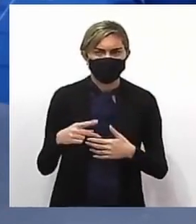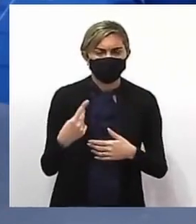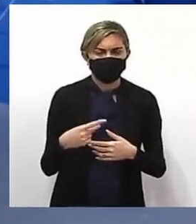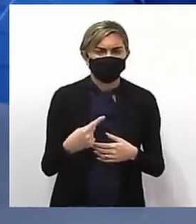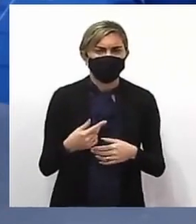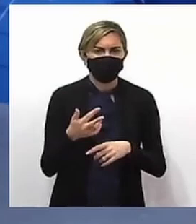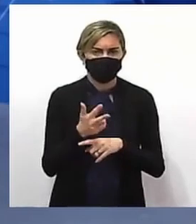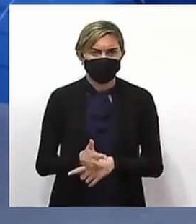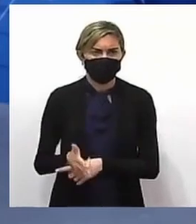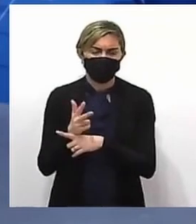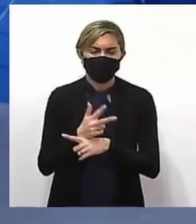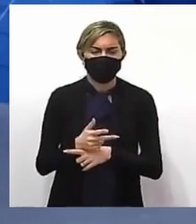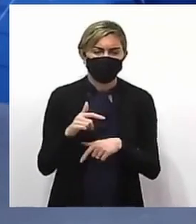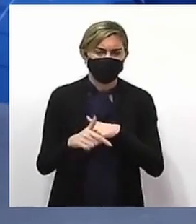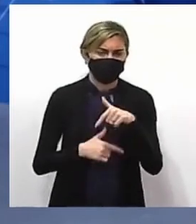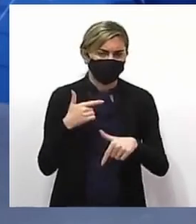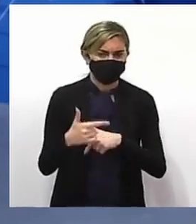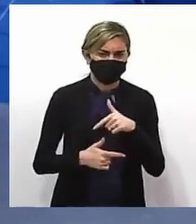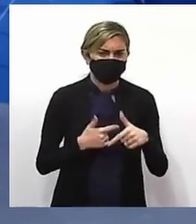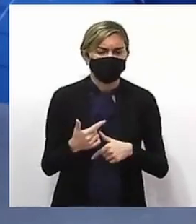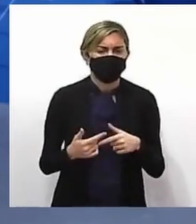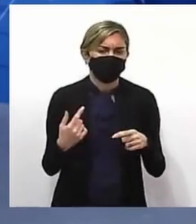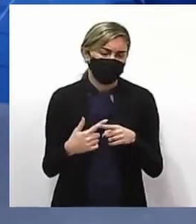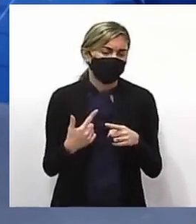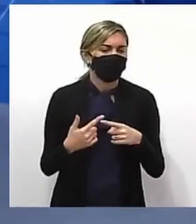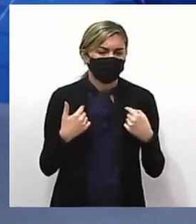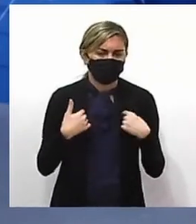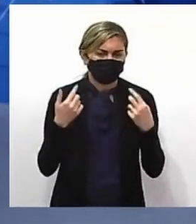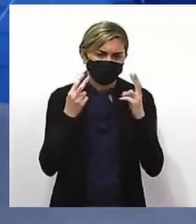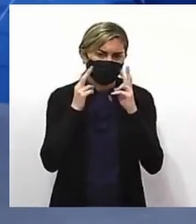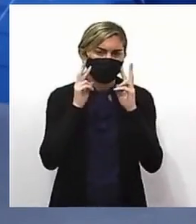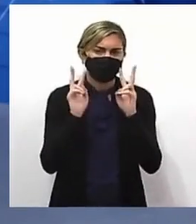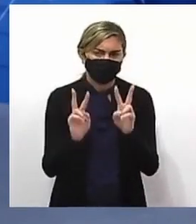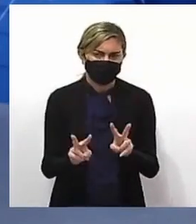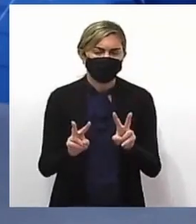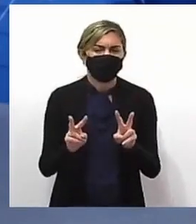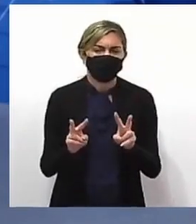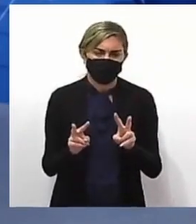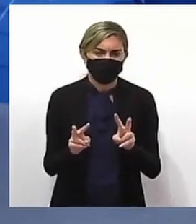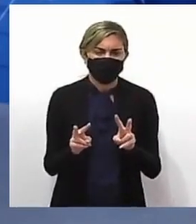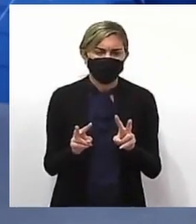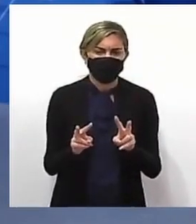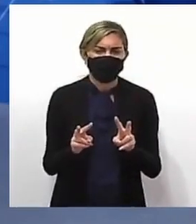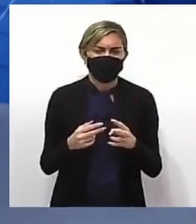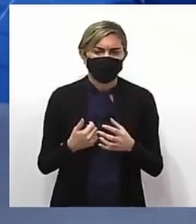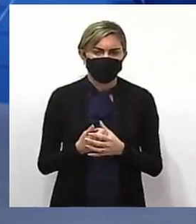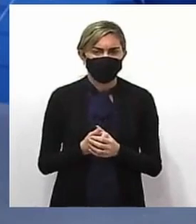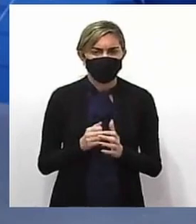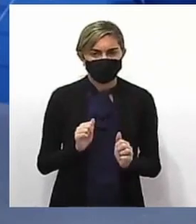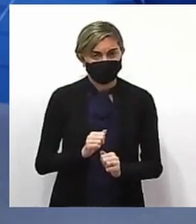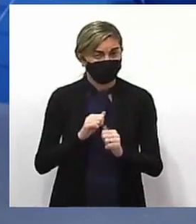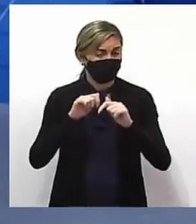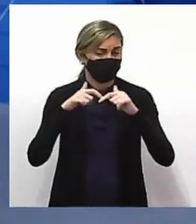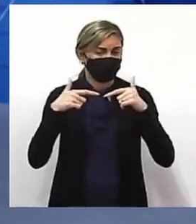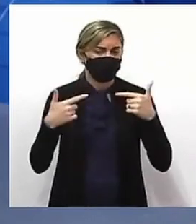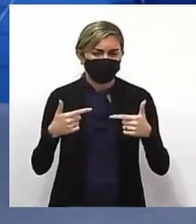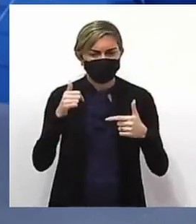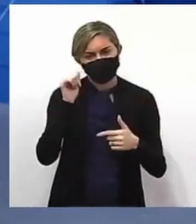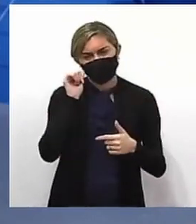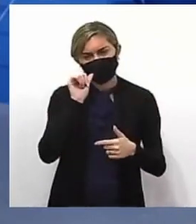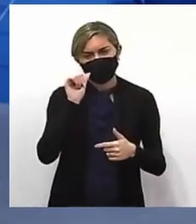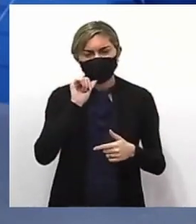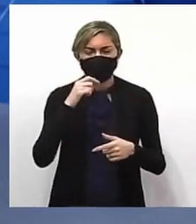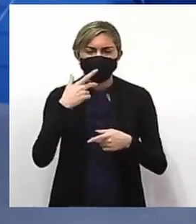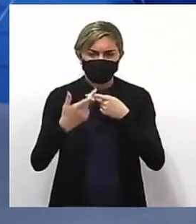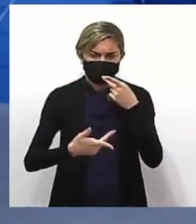filme com a questão do trabalho. Porque a gente vê, assim, é muito claro as mulheres falando